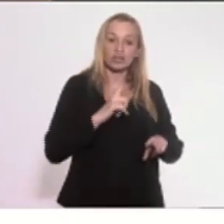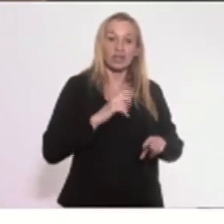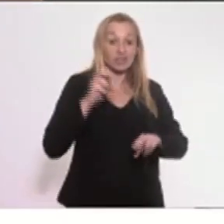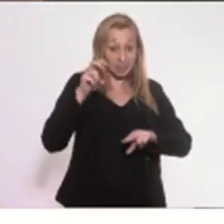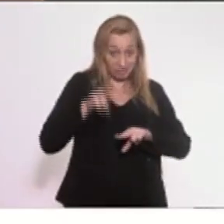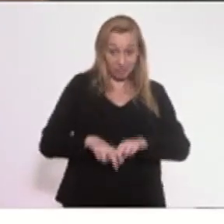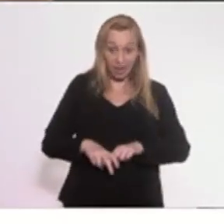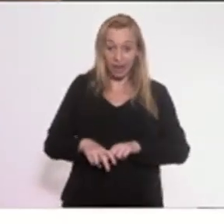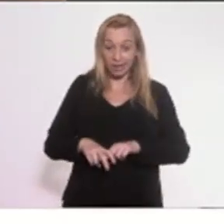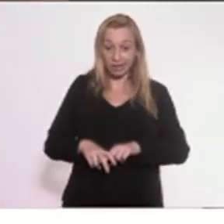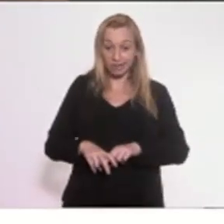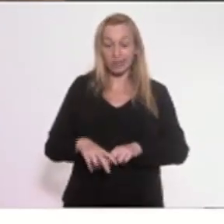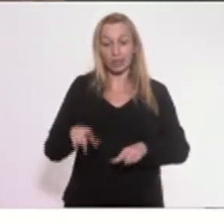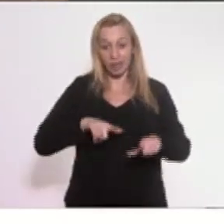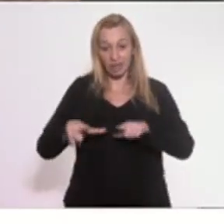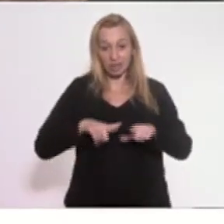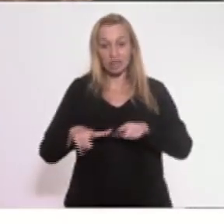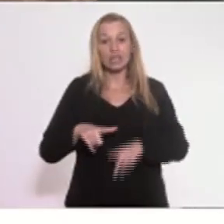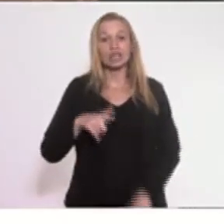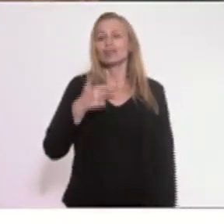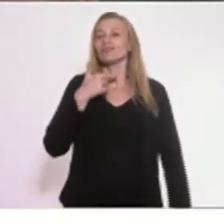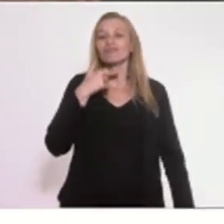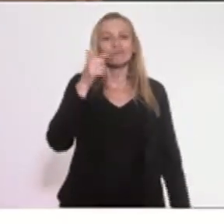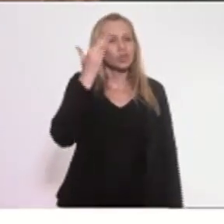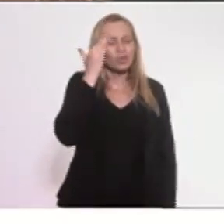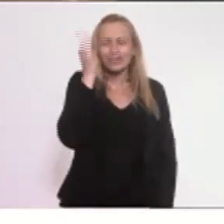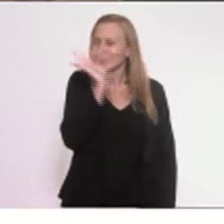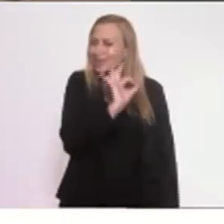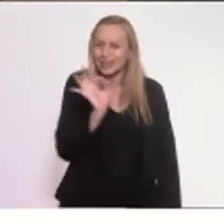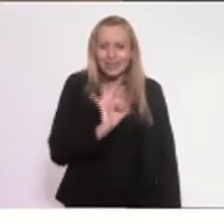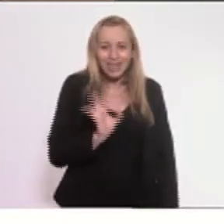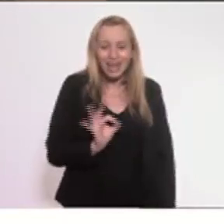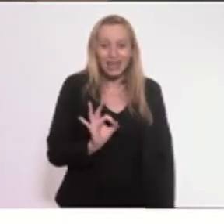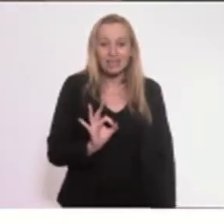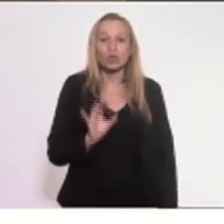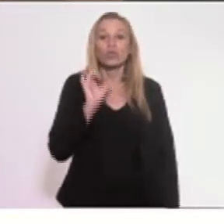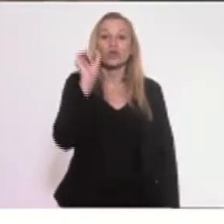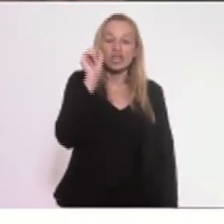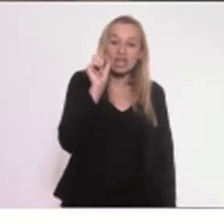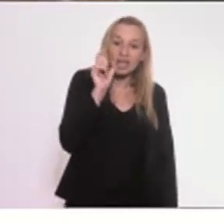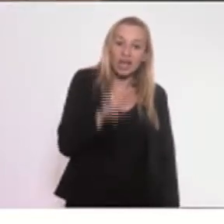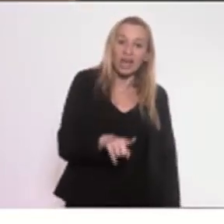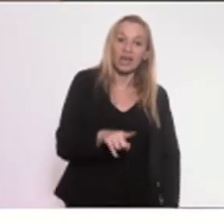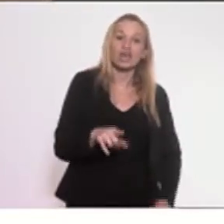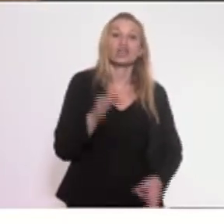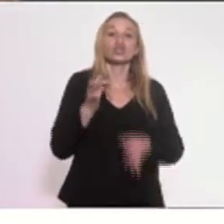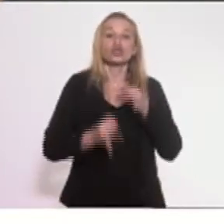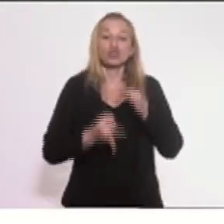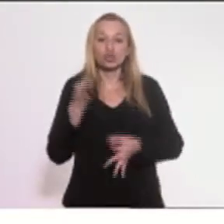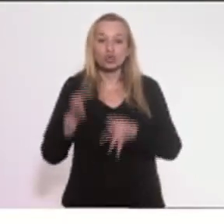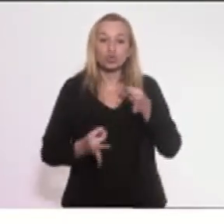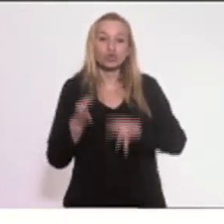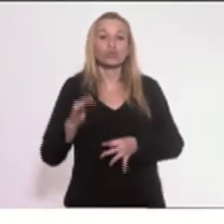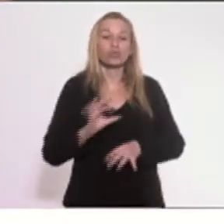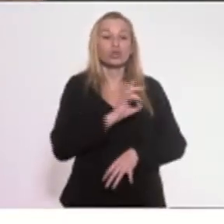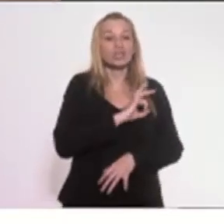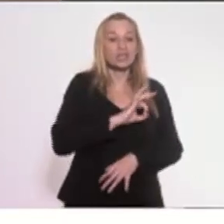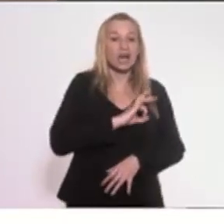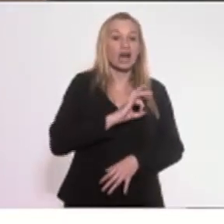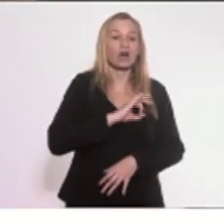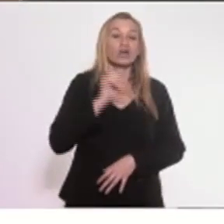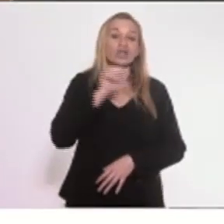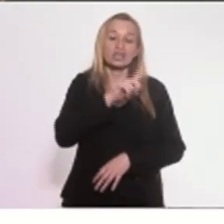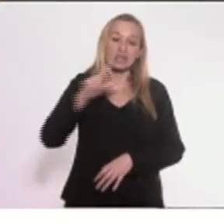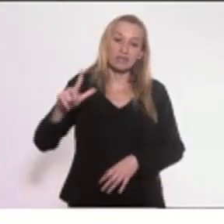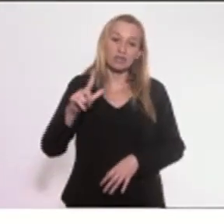num plantão, que não entendam que não é correto, justo e humano um policial civil, militar,